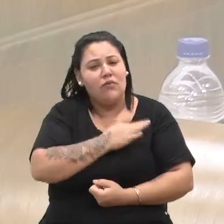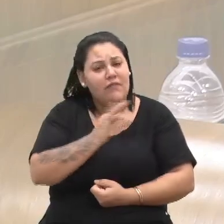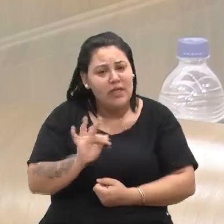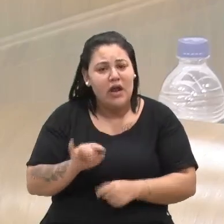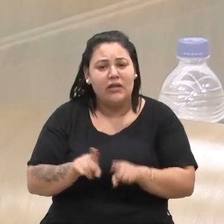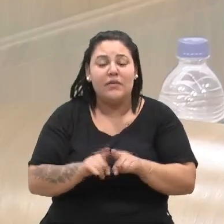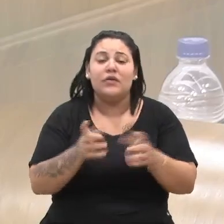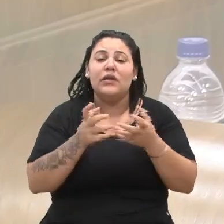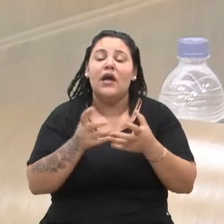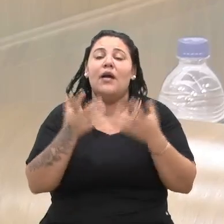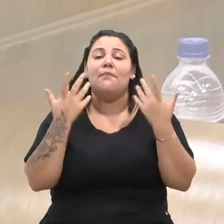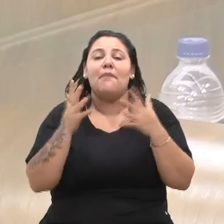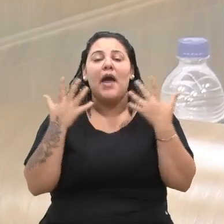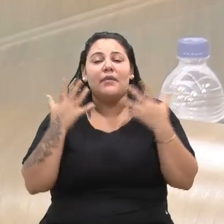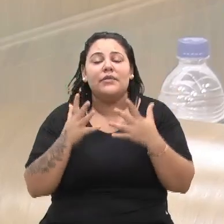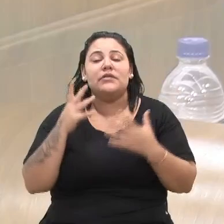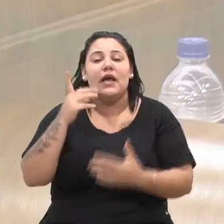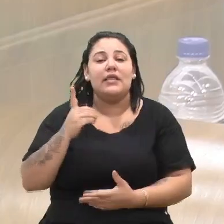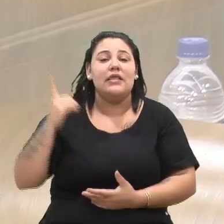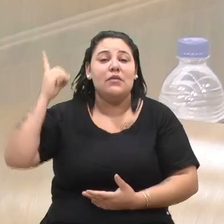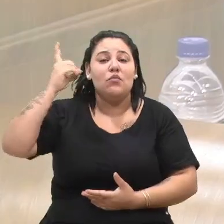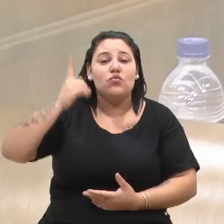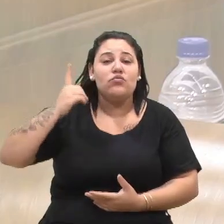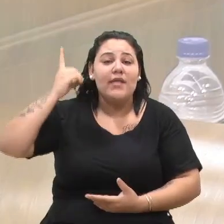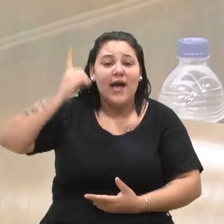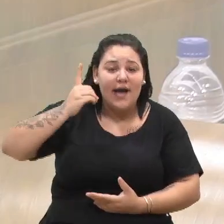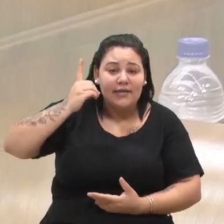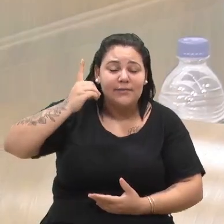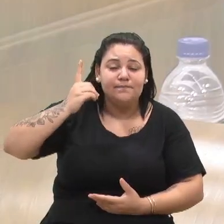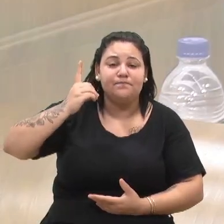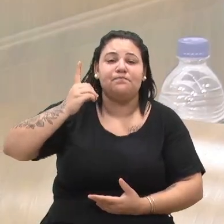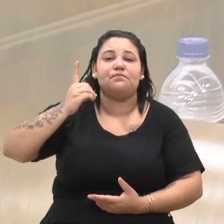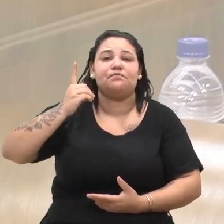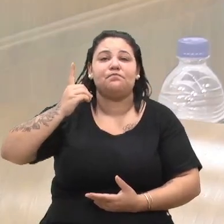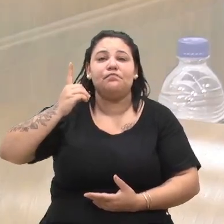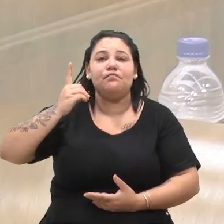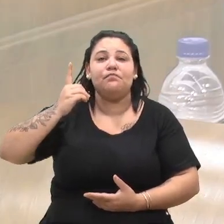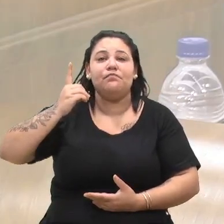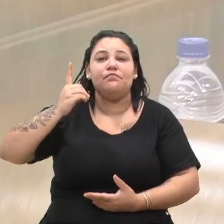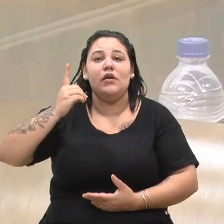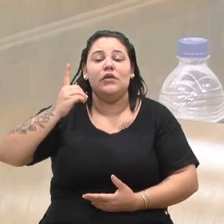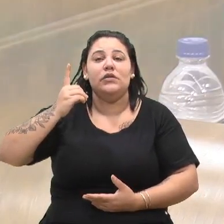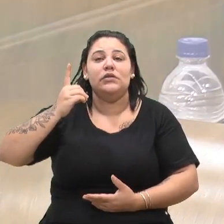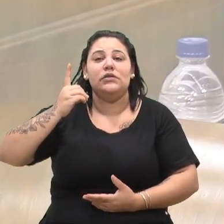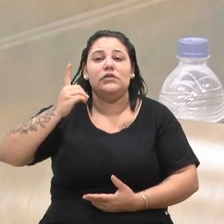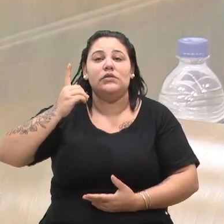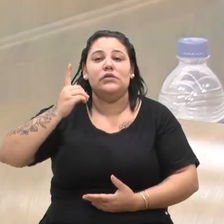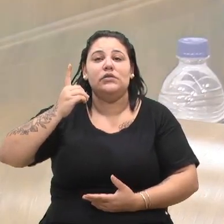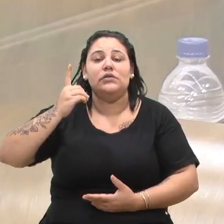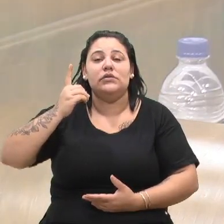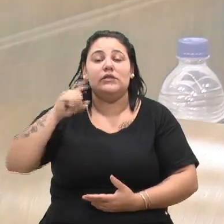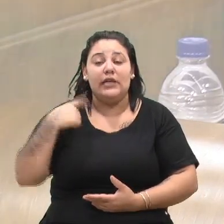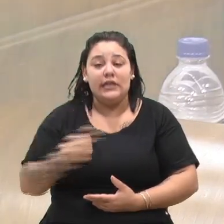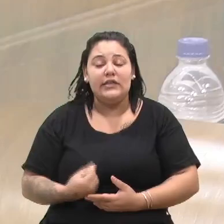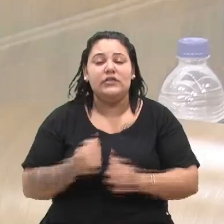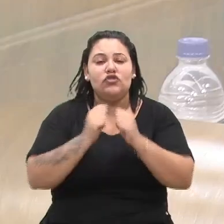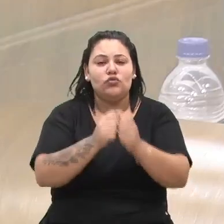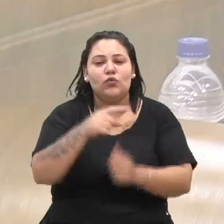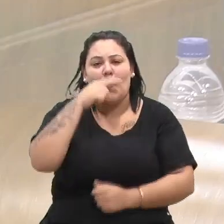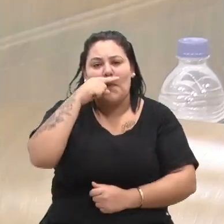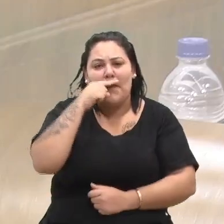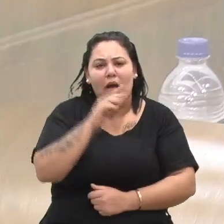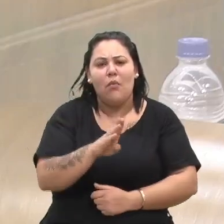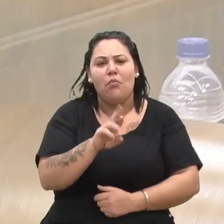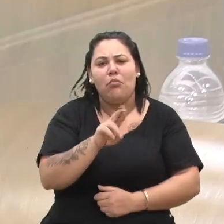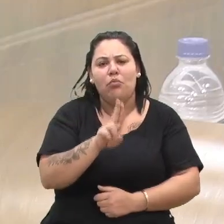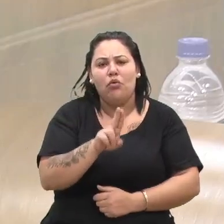deputada Denise, que tem puxado, juntamente com o Pepe, lá estávamos com o Búrico, com o Elton Weber.